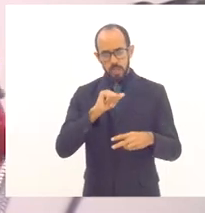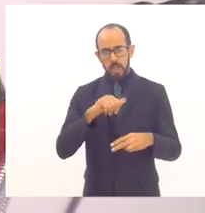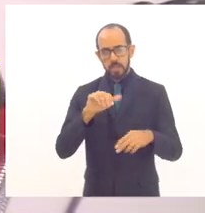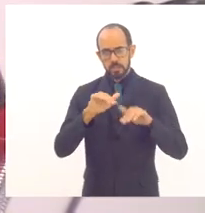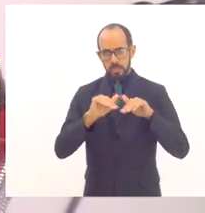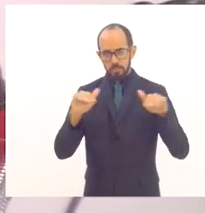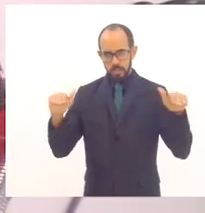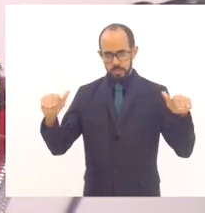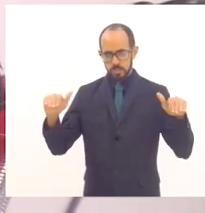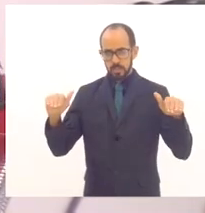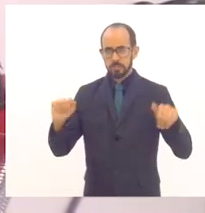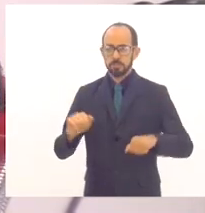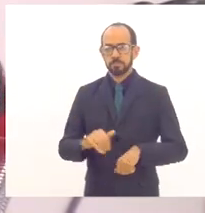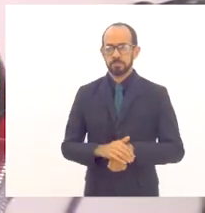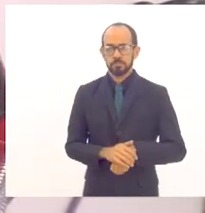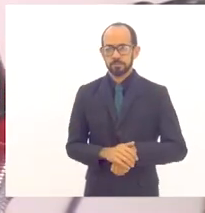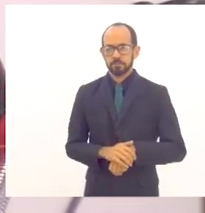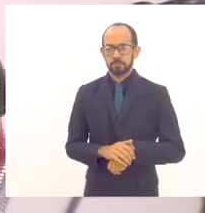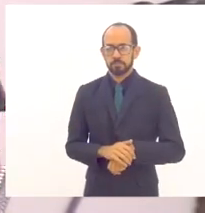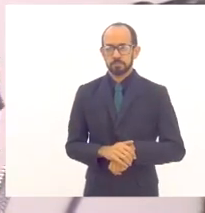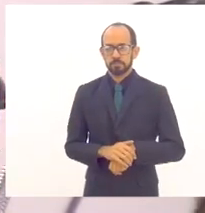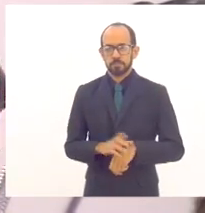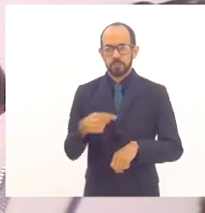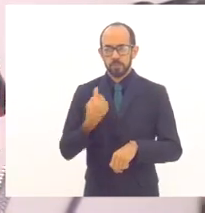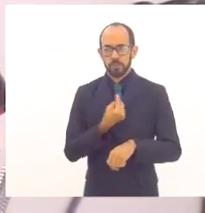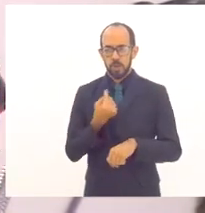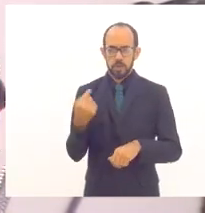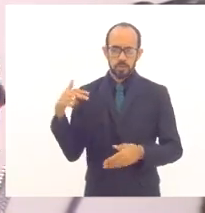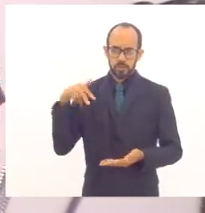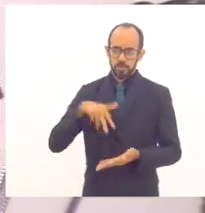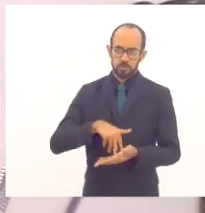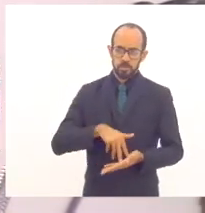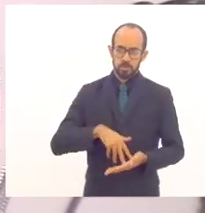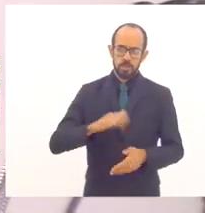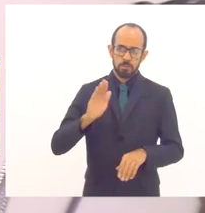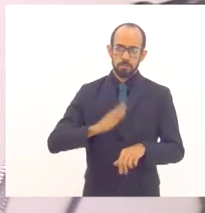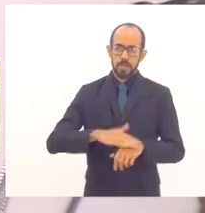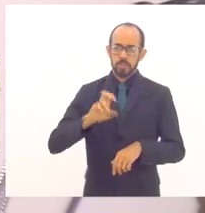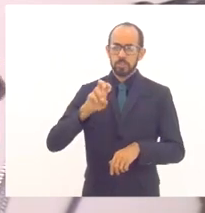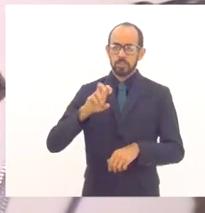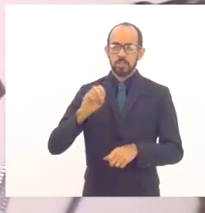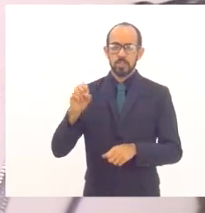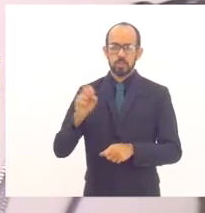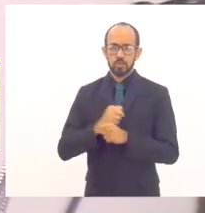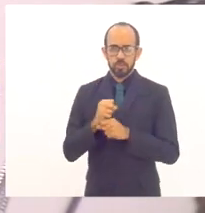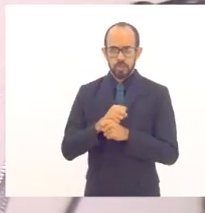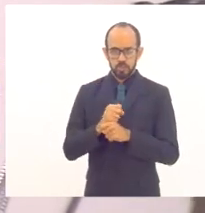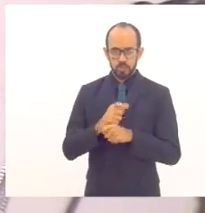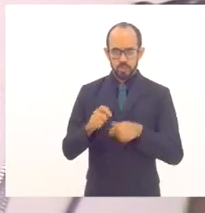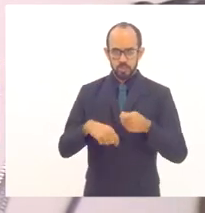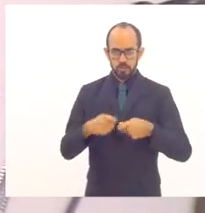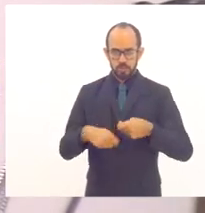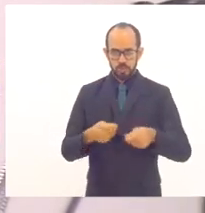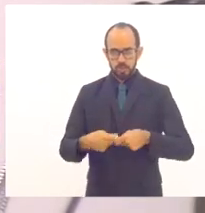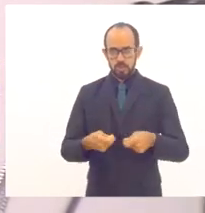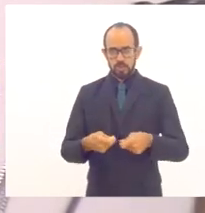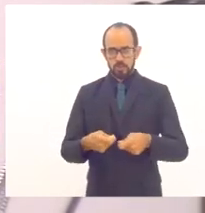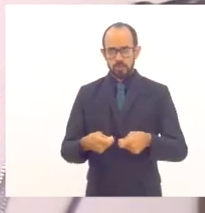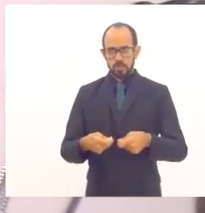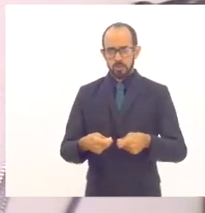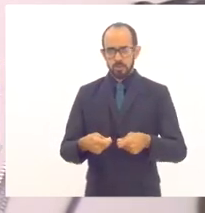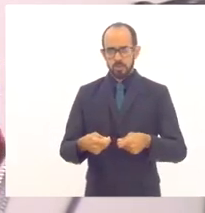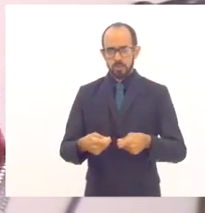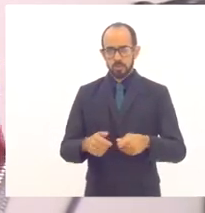mesa, que nós já estamos aí há mais de 500 anos no comando, e